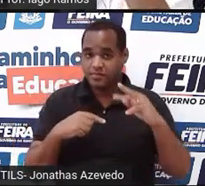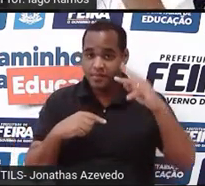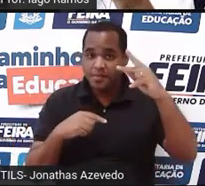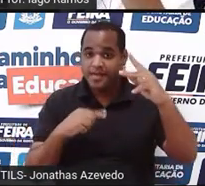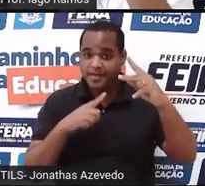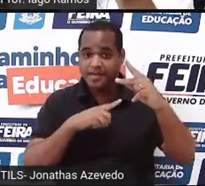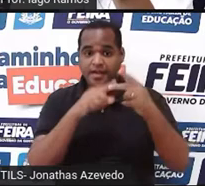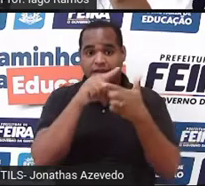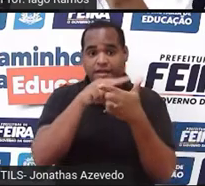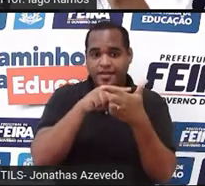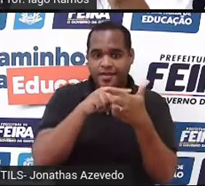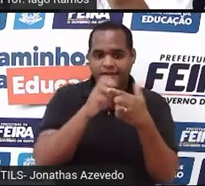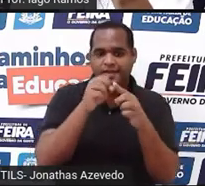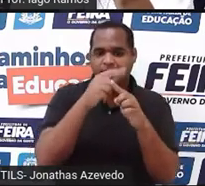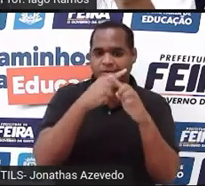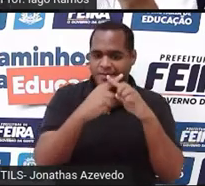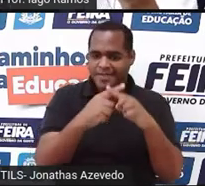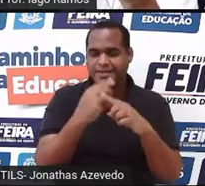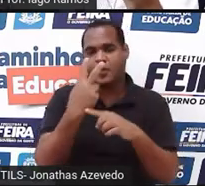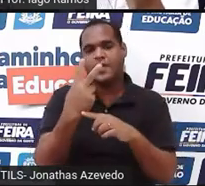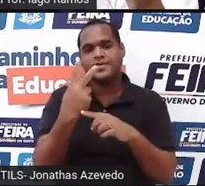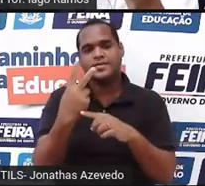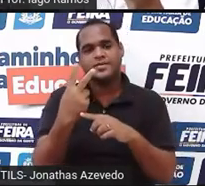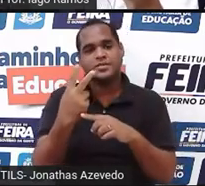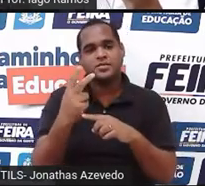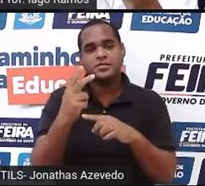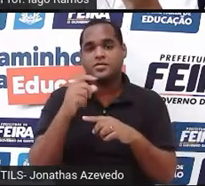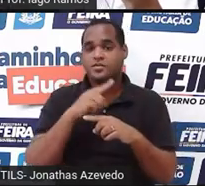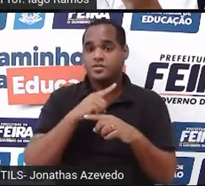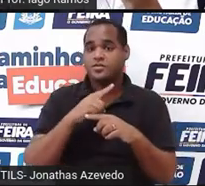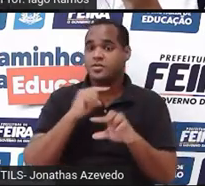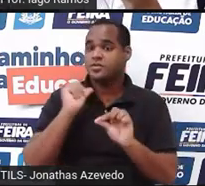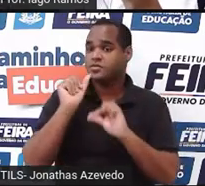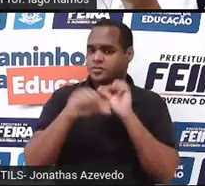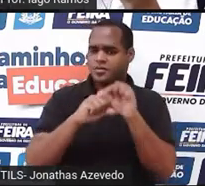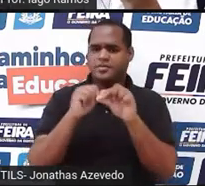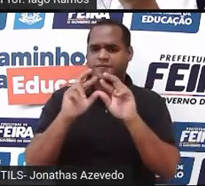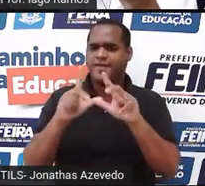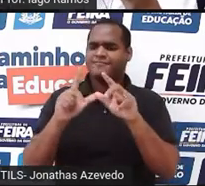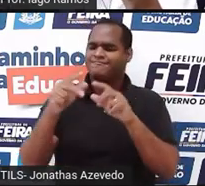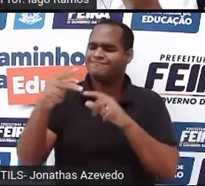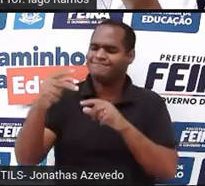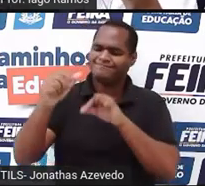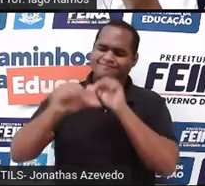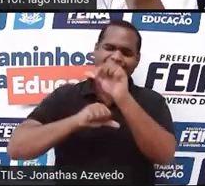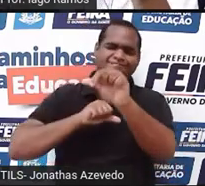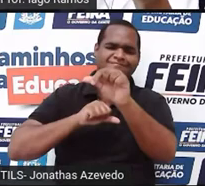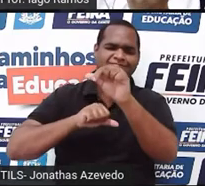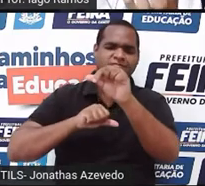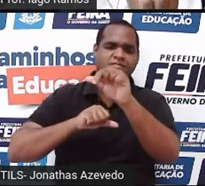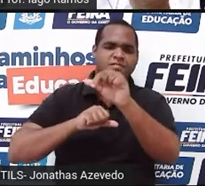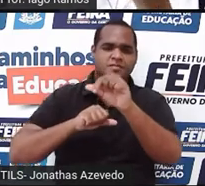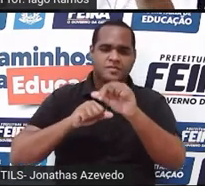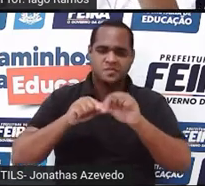multiplicando por 2 a outra tem que diminuir de maneira inversa o